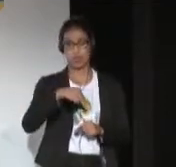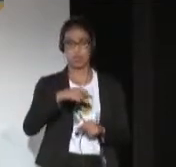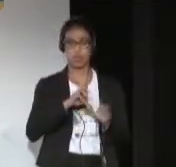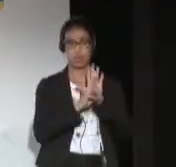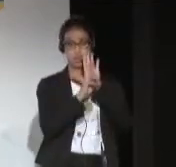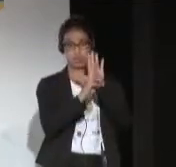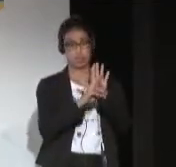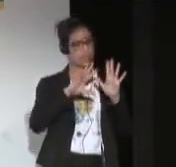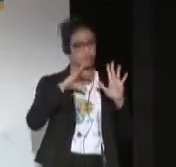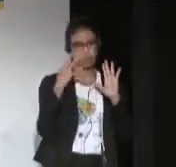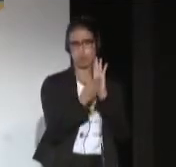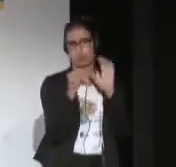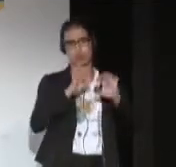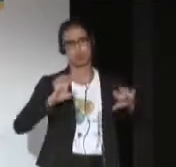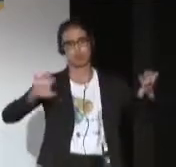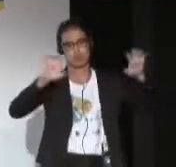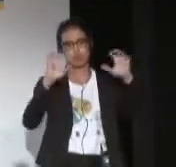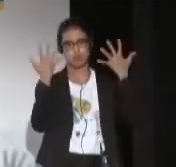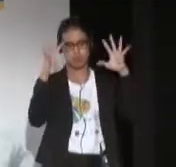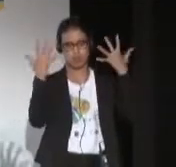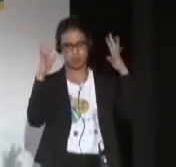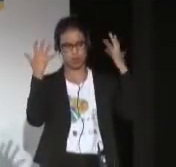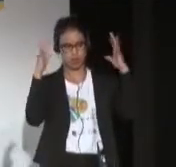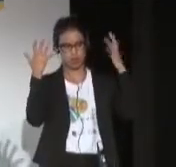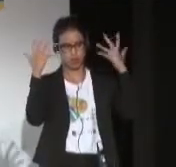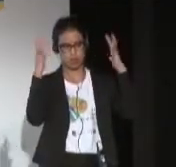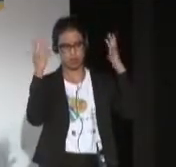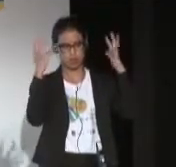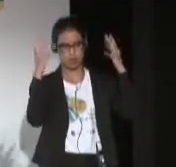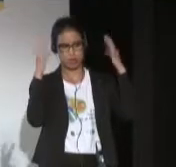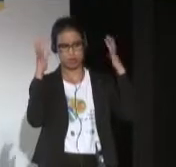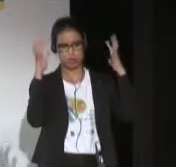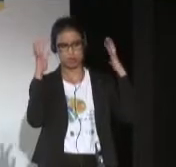a federação. Uma salva de palmas para eles, por favor.